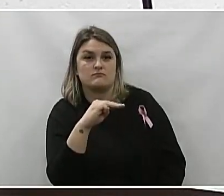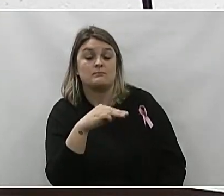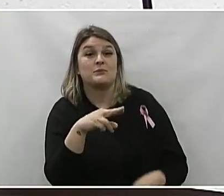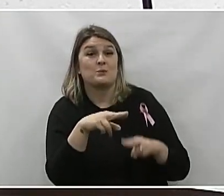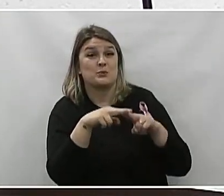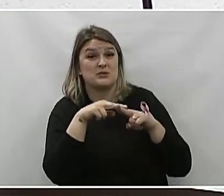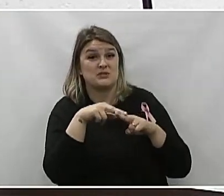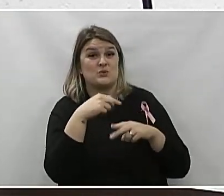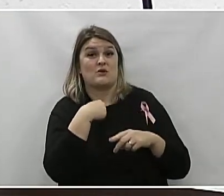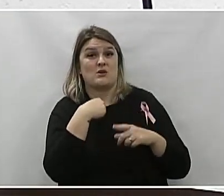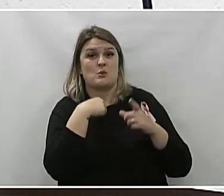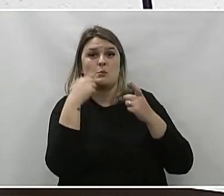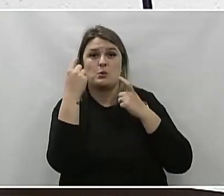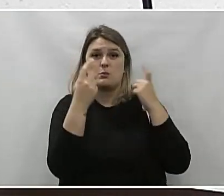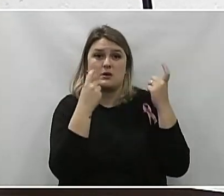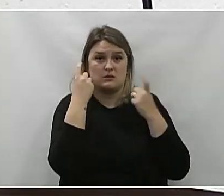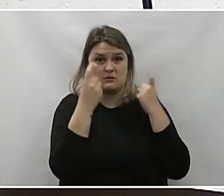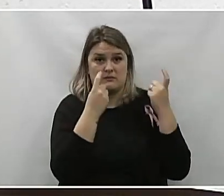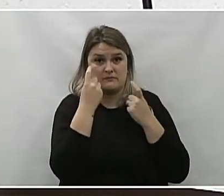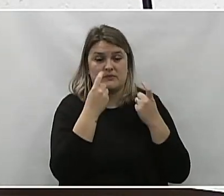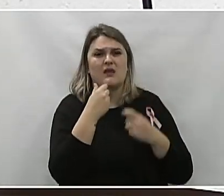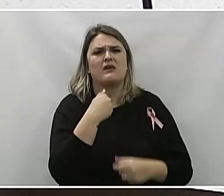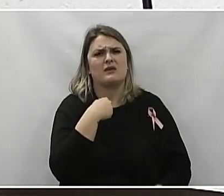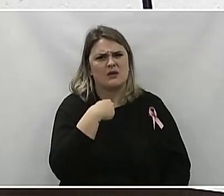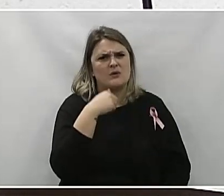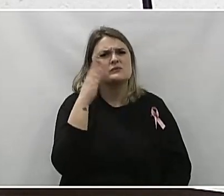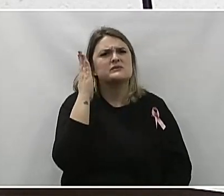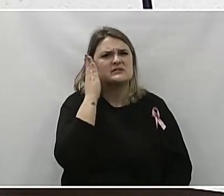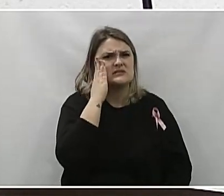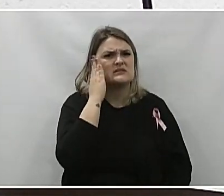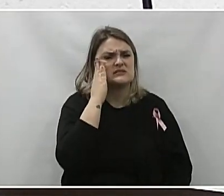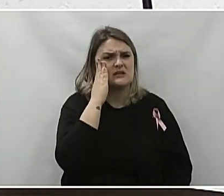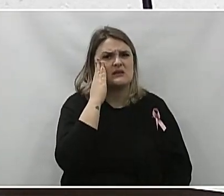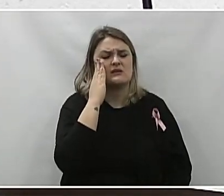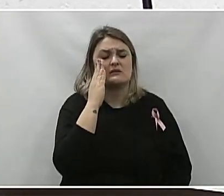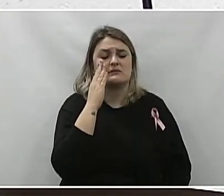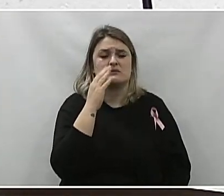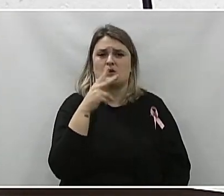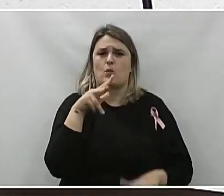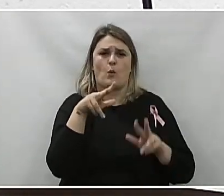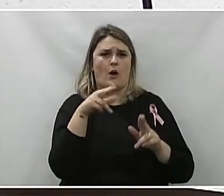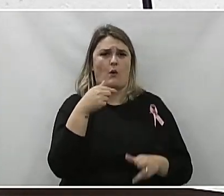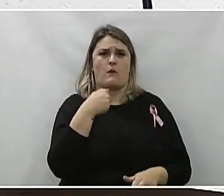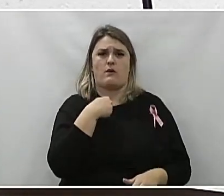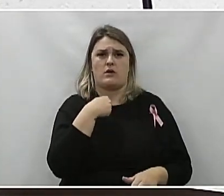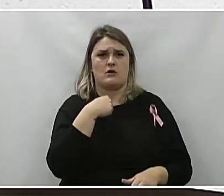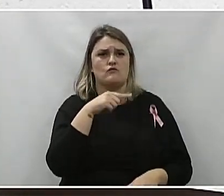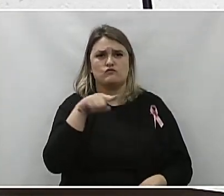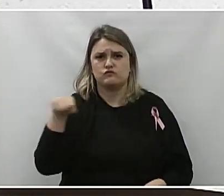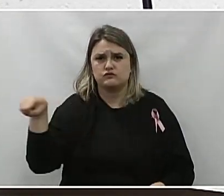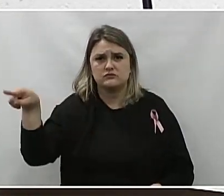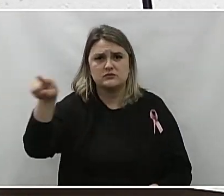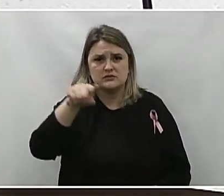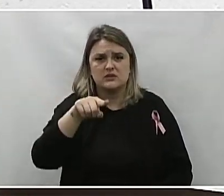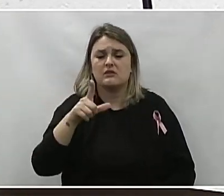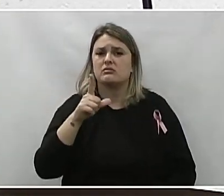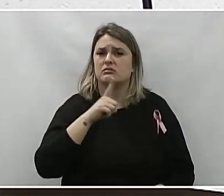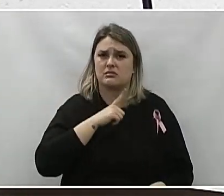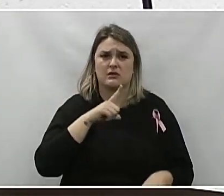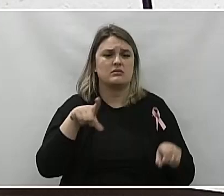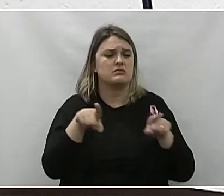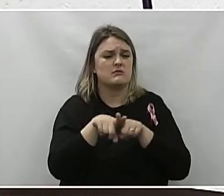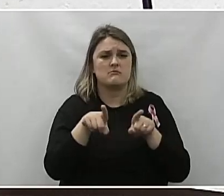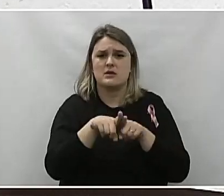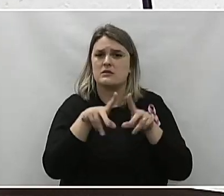Por isso a minha preocupação eu entendo que como eu vocês têm também